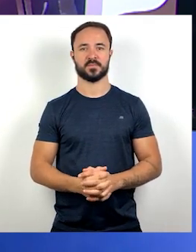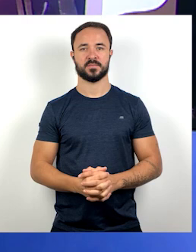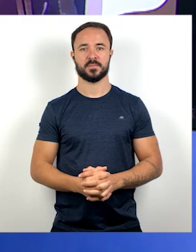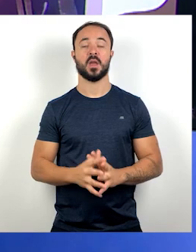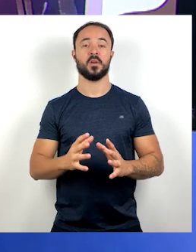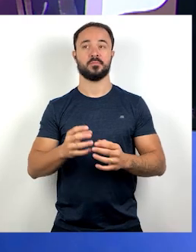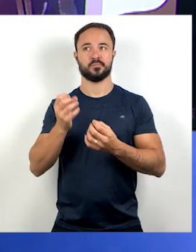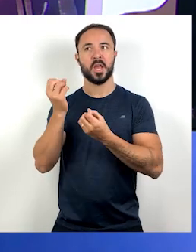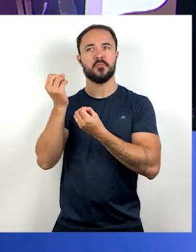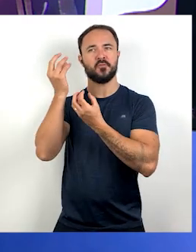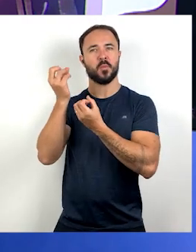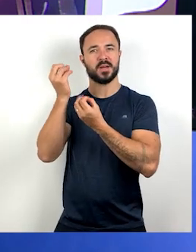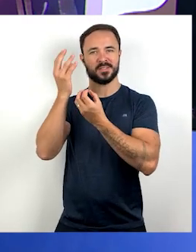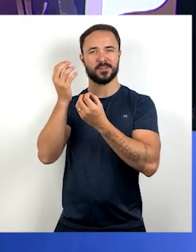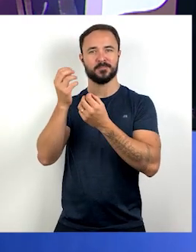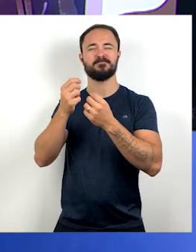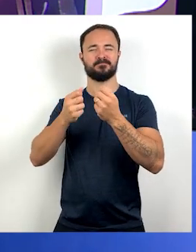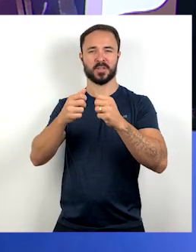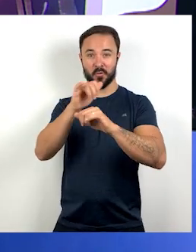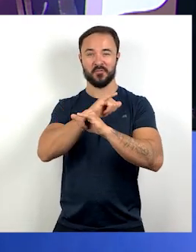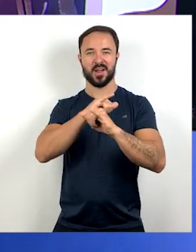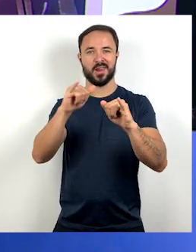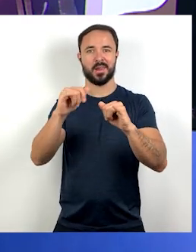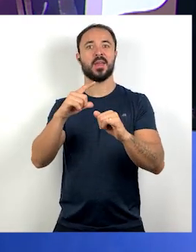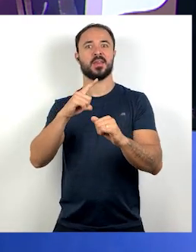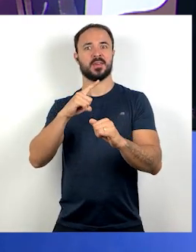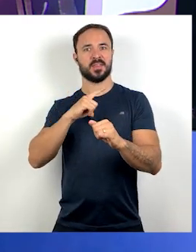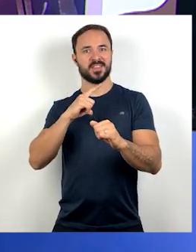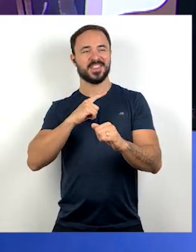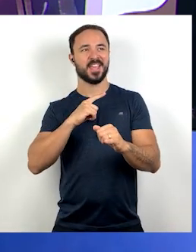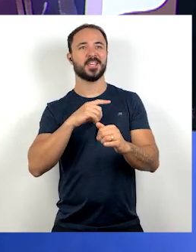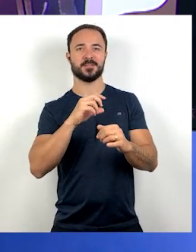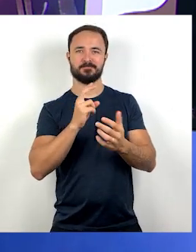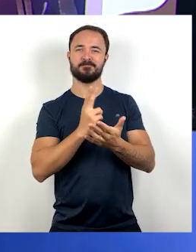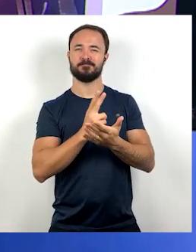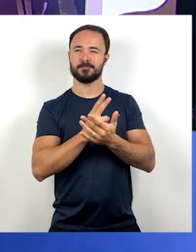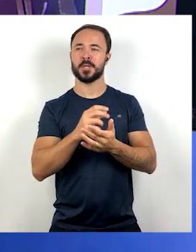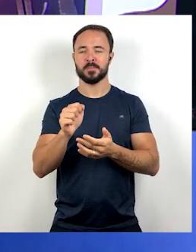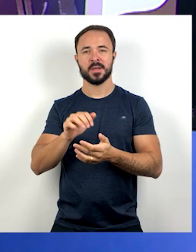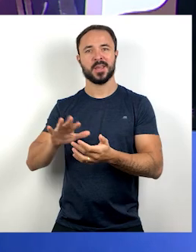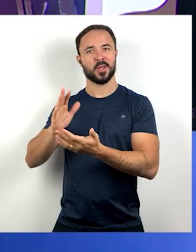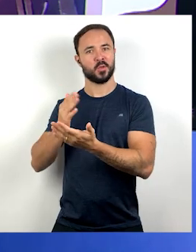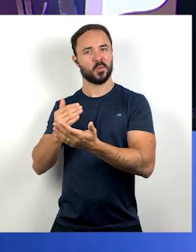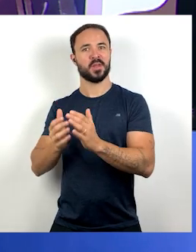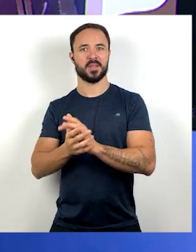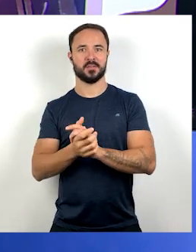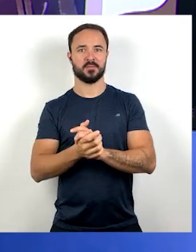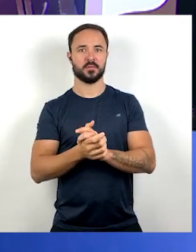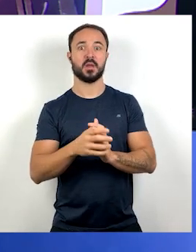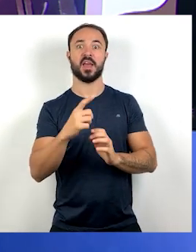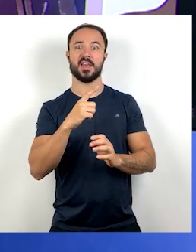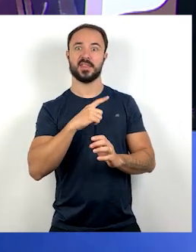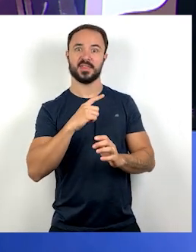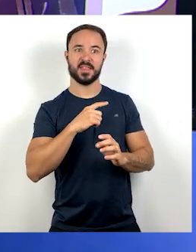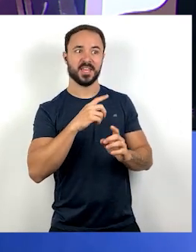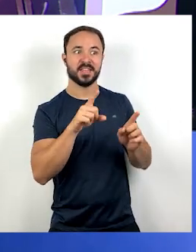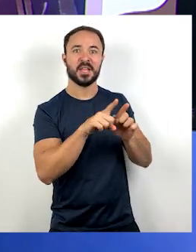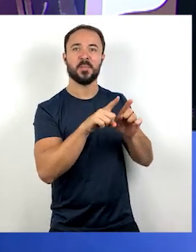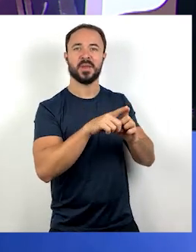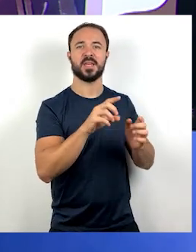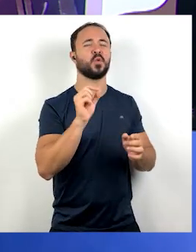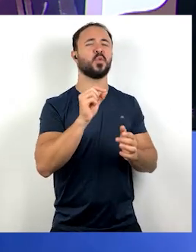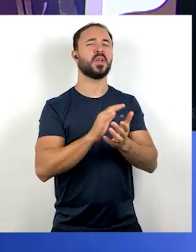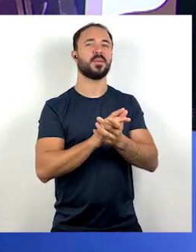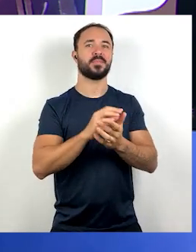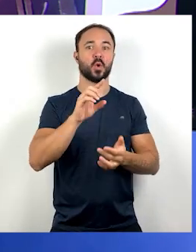Aquele dado que eu falei que sempre aparece num diário, também é retomado nesse livro, que é o quê? A data,